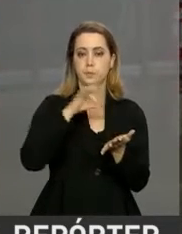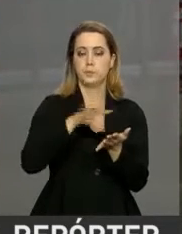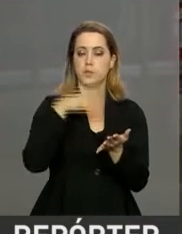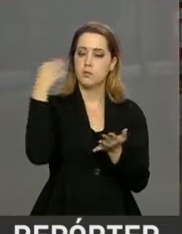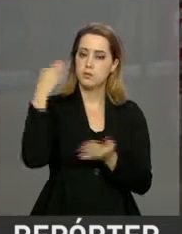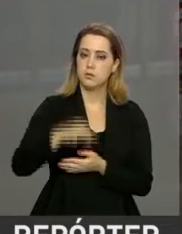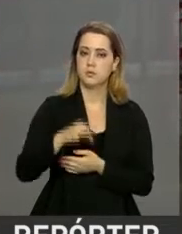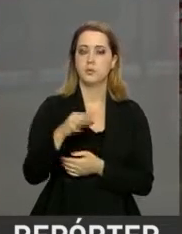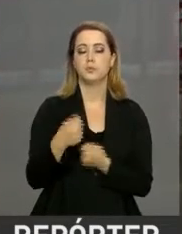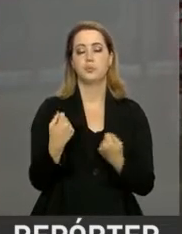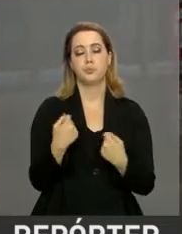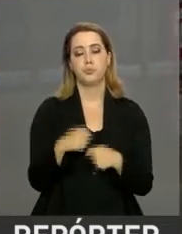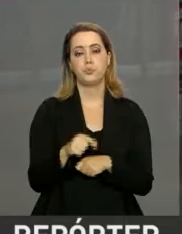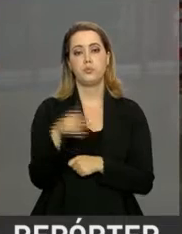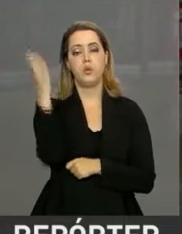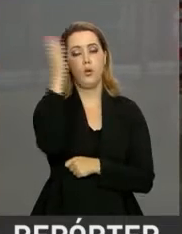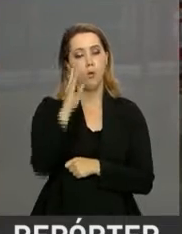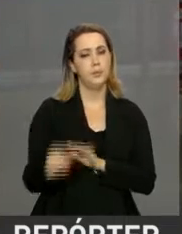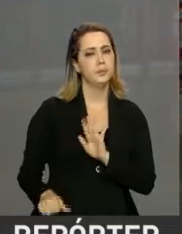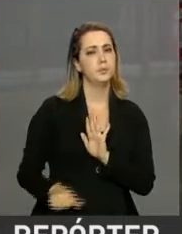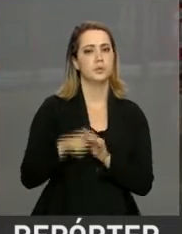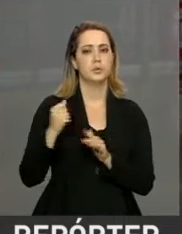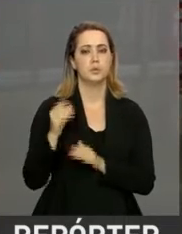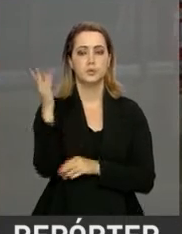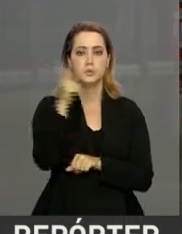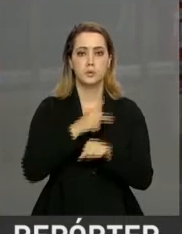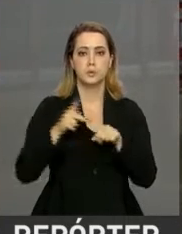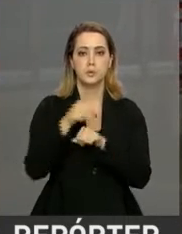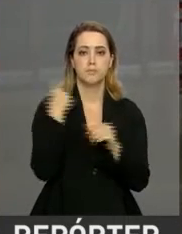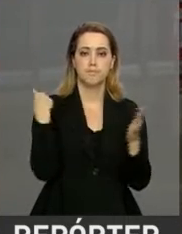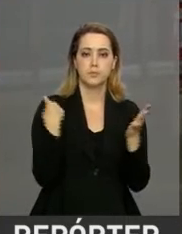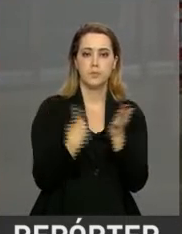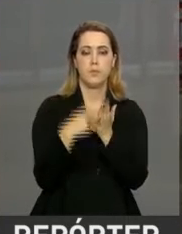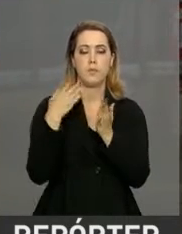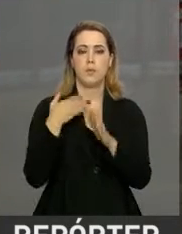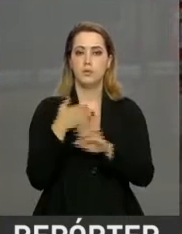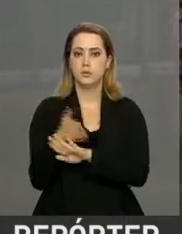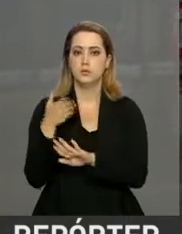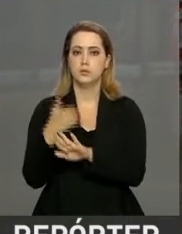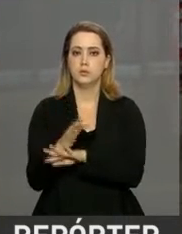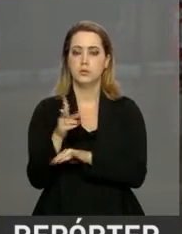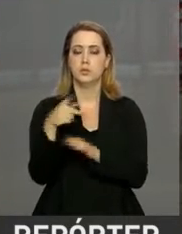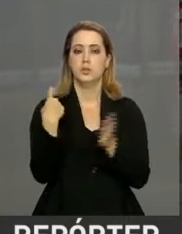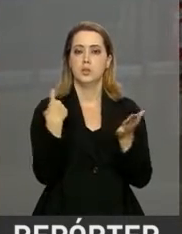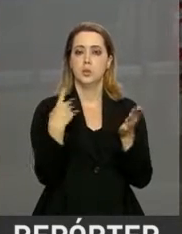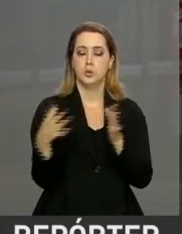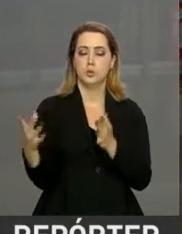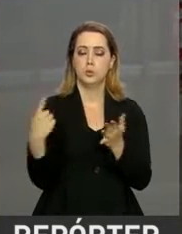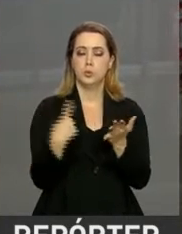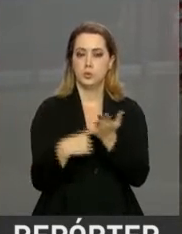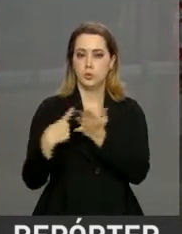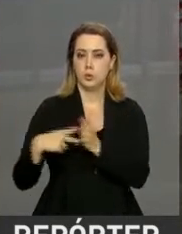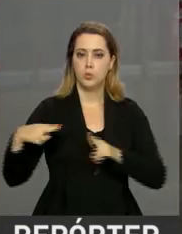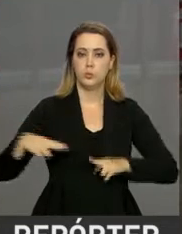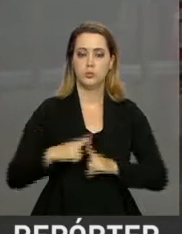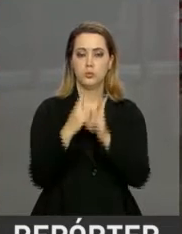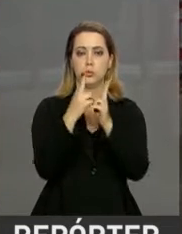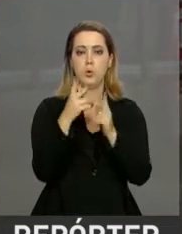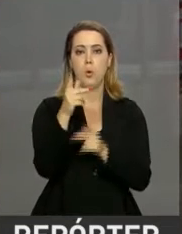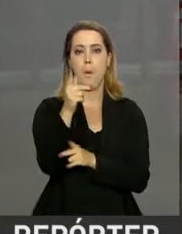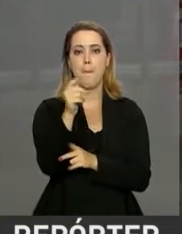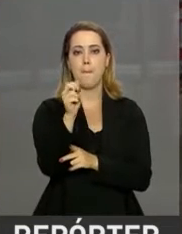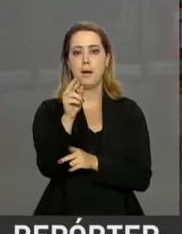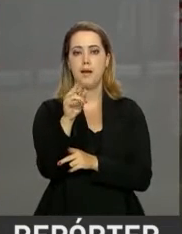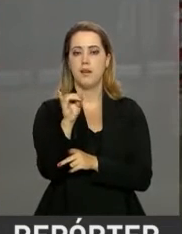acordo entrasse em vigor. O Brasil foi um dos primeiros países a confirmar a participação no acordo de Paris. O Senado Federal aprovou